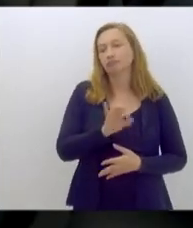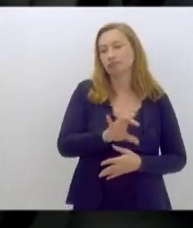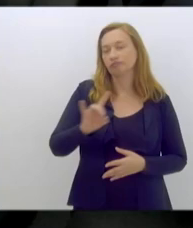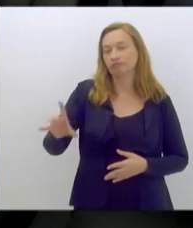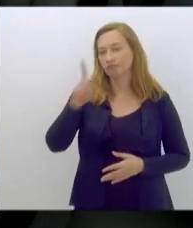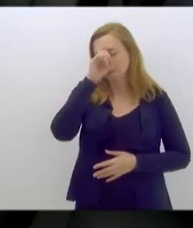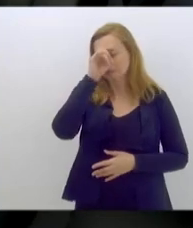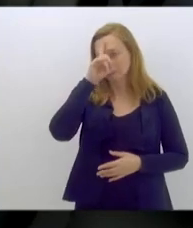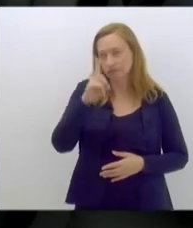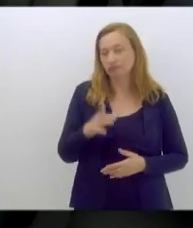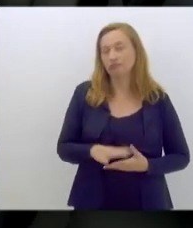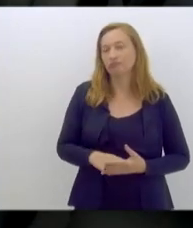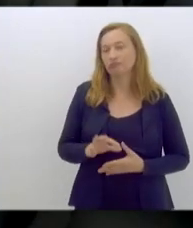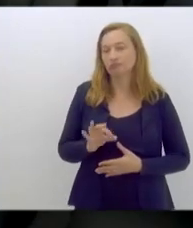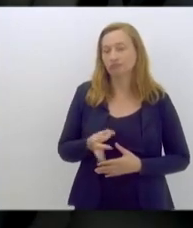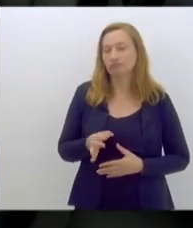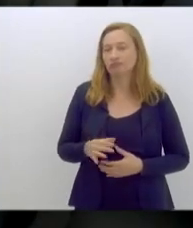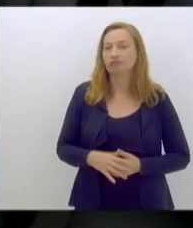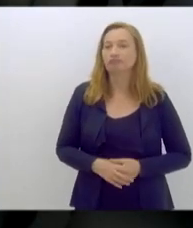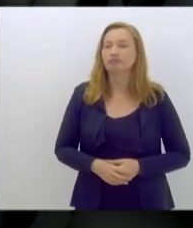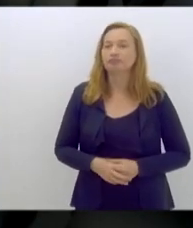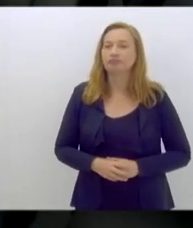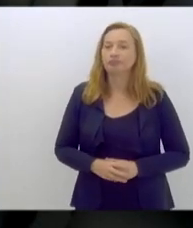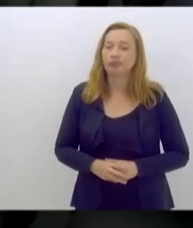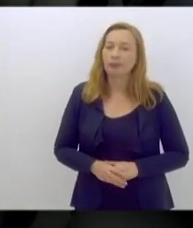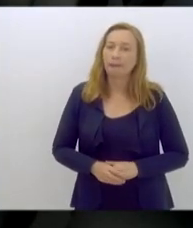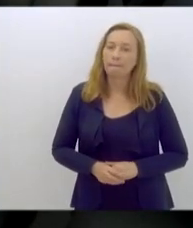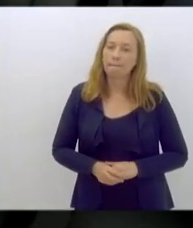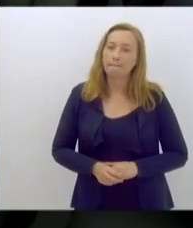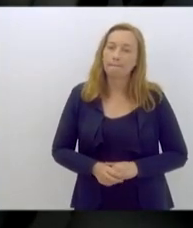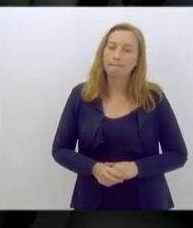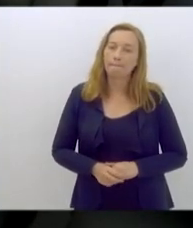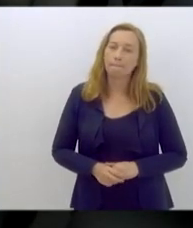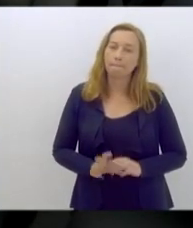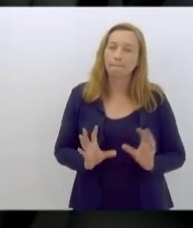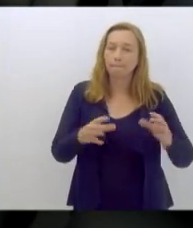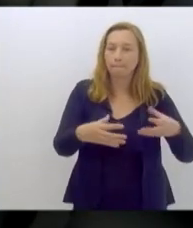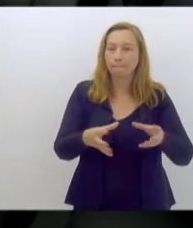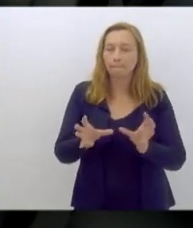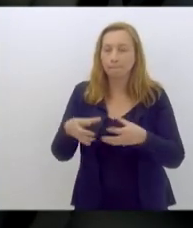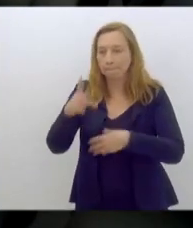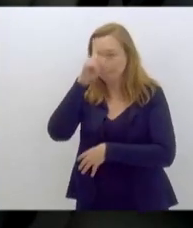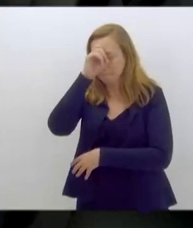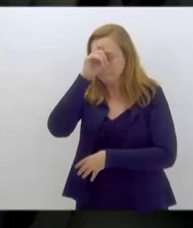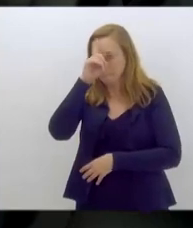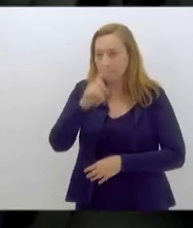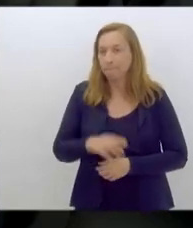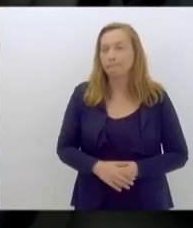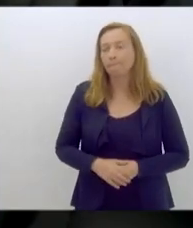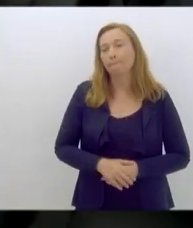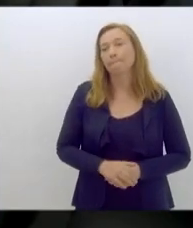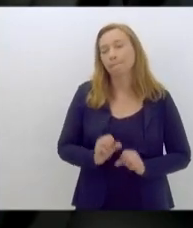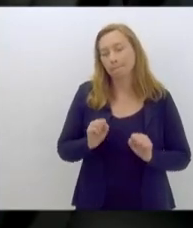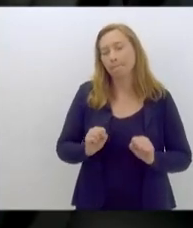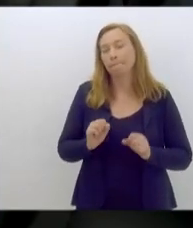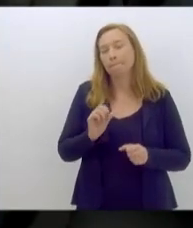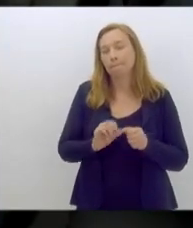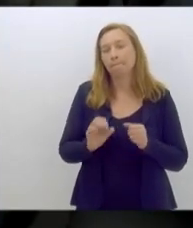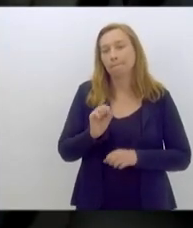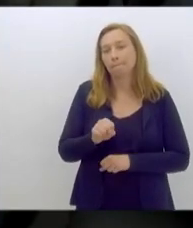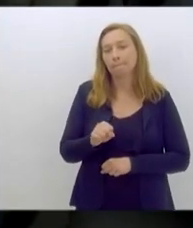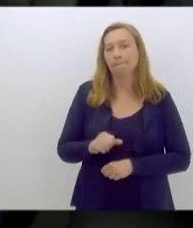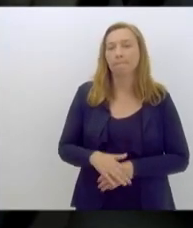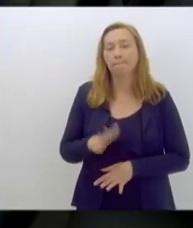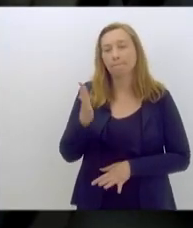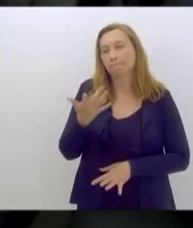porque eventualmente ele tem os as unidades já segregadas em um giz lá ele poderia estar fazendo isso